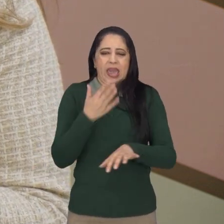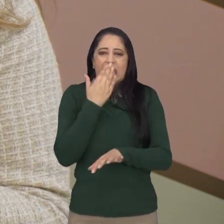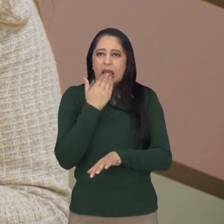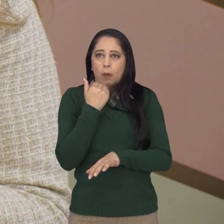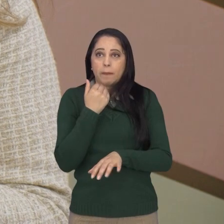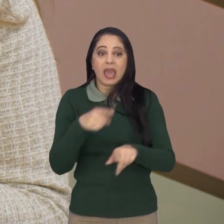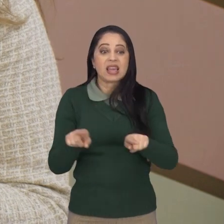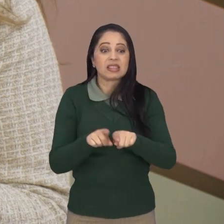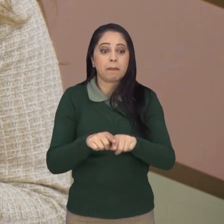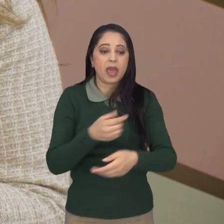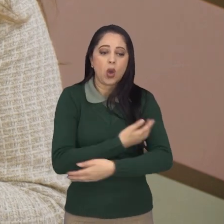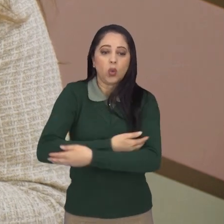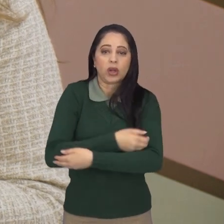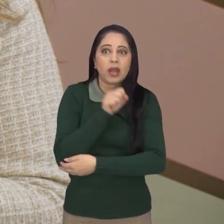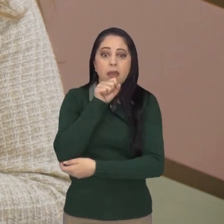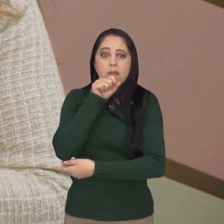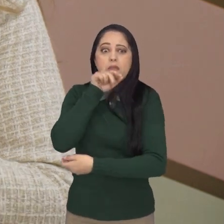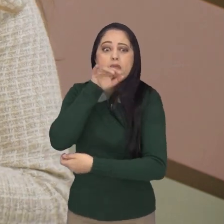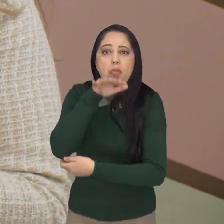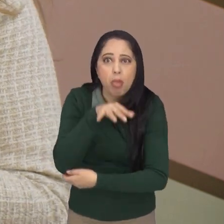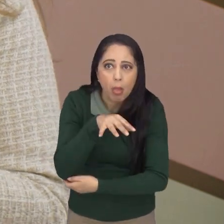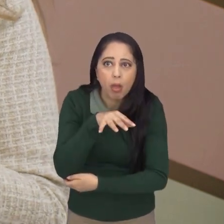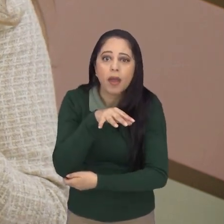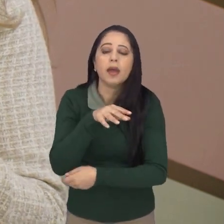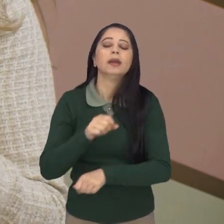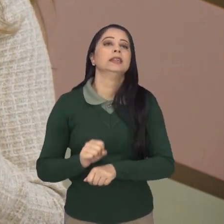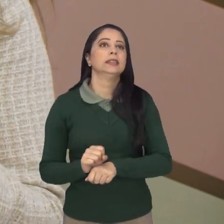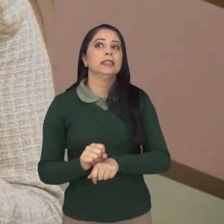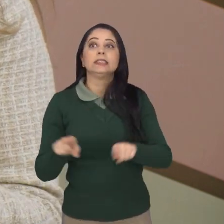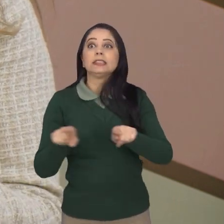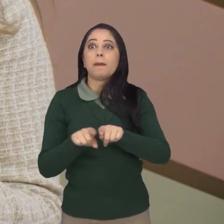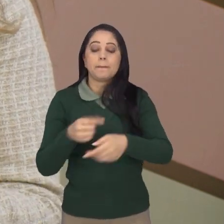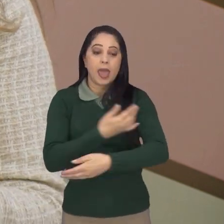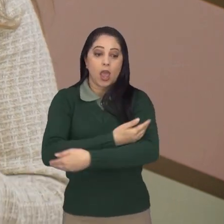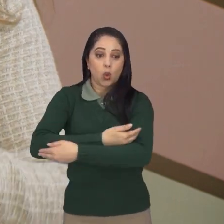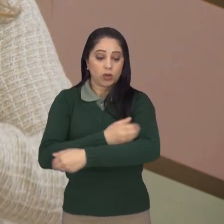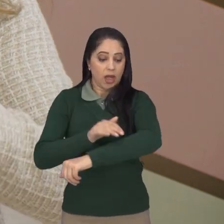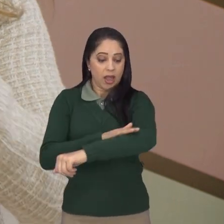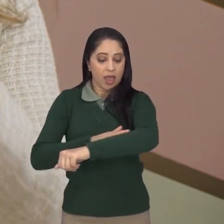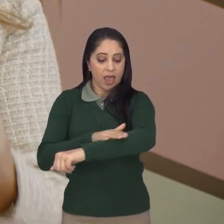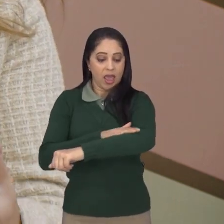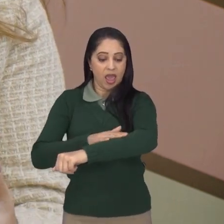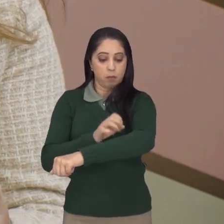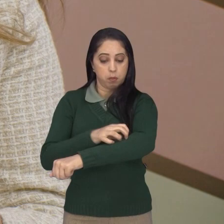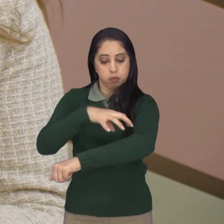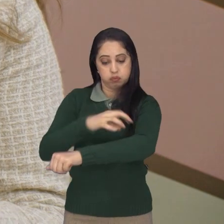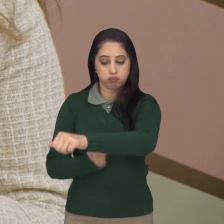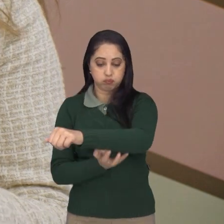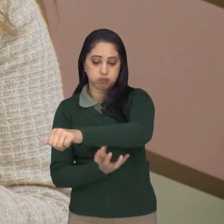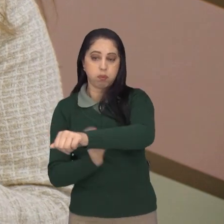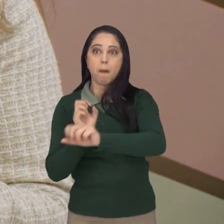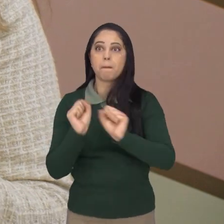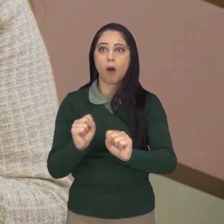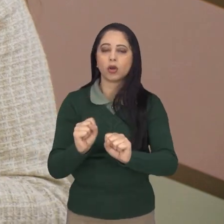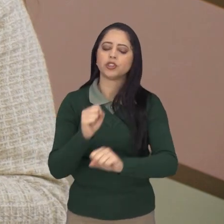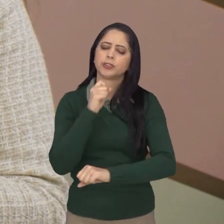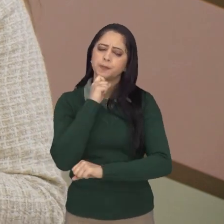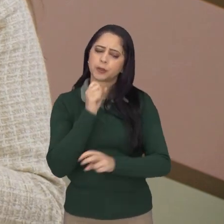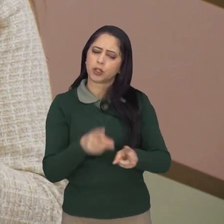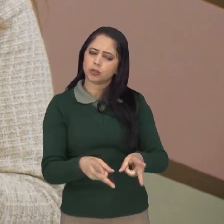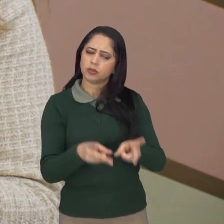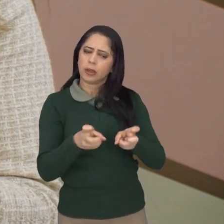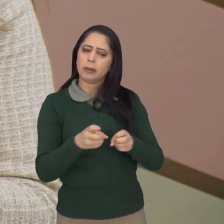ter refluxo, ele pode ter alterações na pele, ele pode ter dermatite, ele pode ter quadros